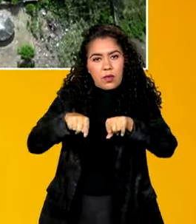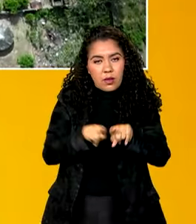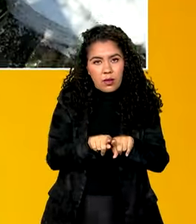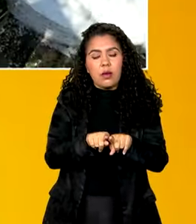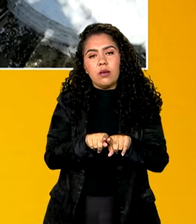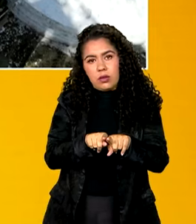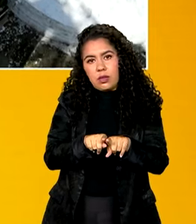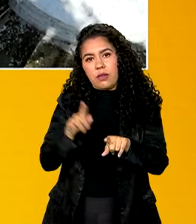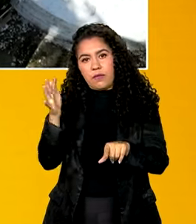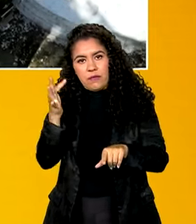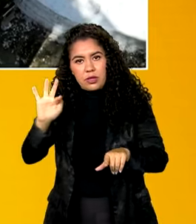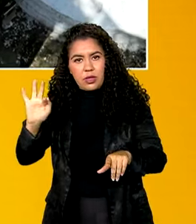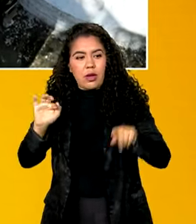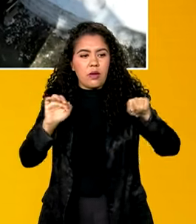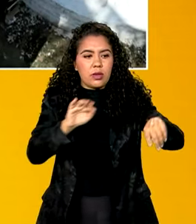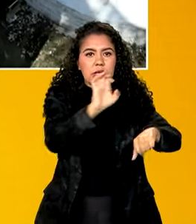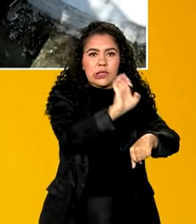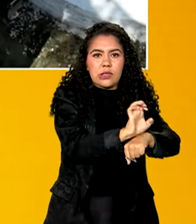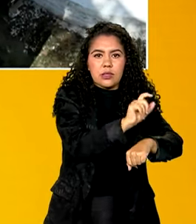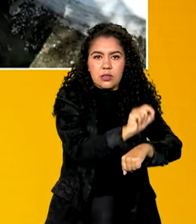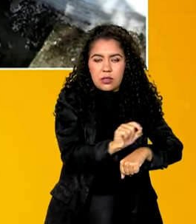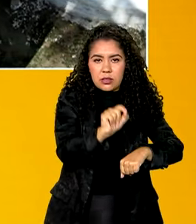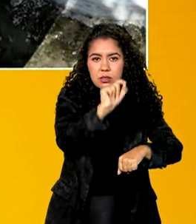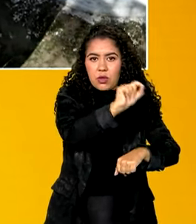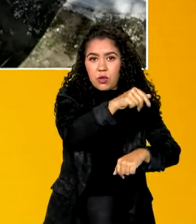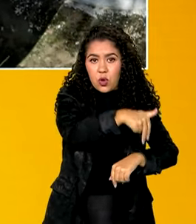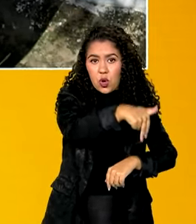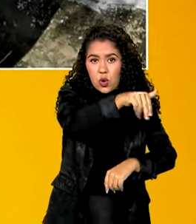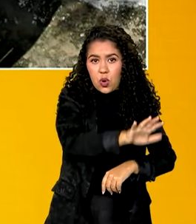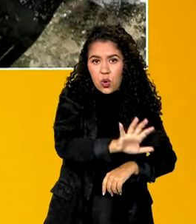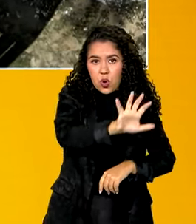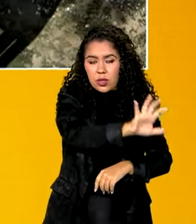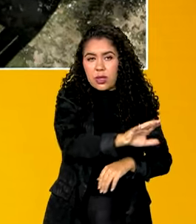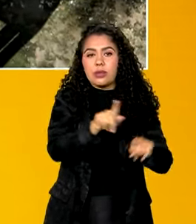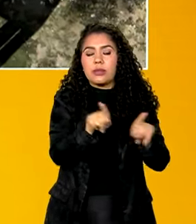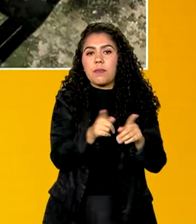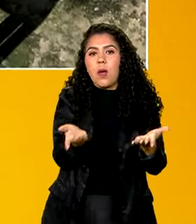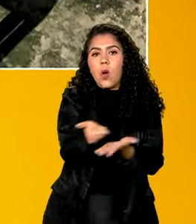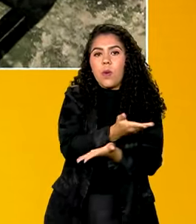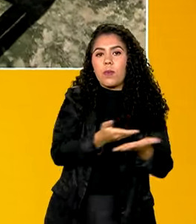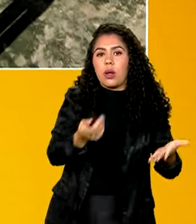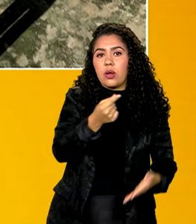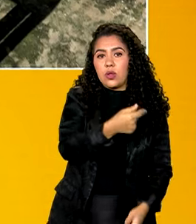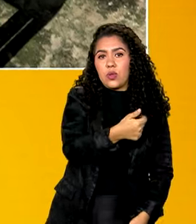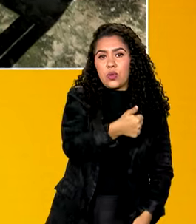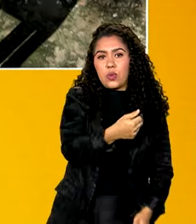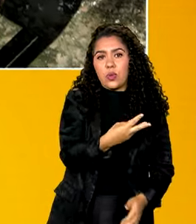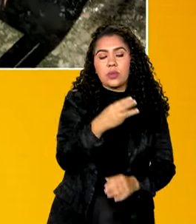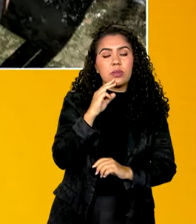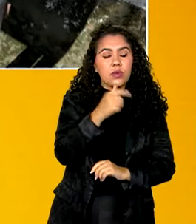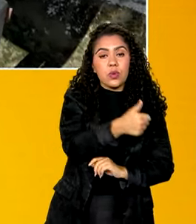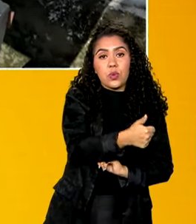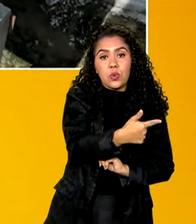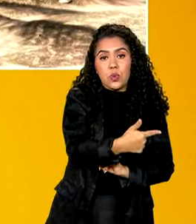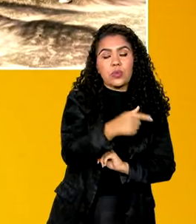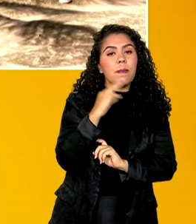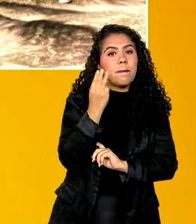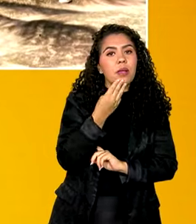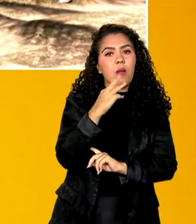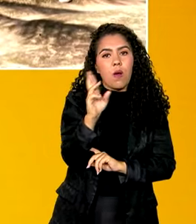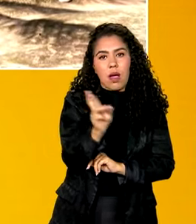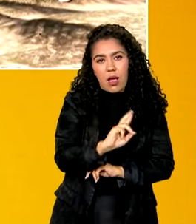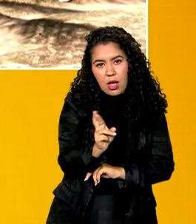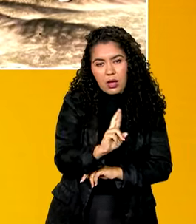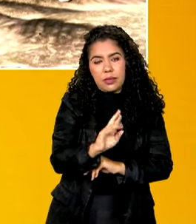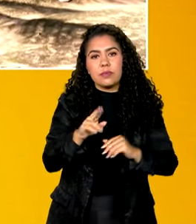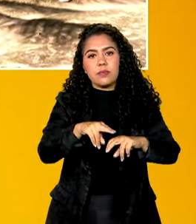governos dos estados. Por outro lado, os governos dos estados vão entrar com uma contrapartida de R$ 12 milhões. Com isso, mais de 42